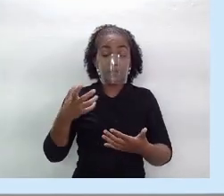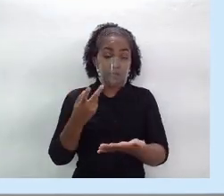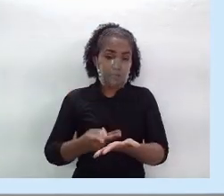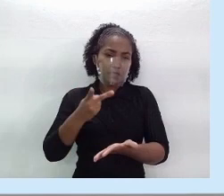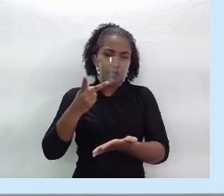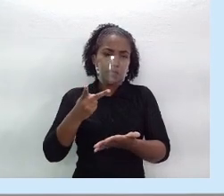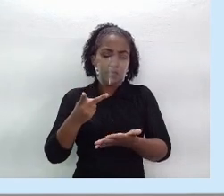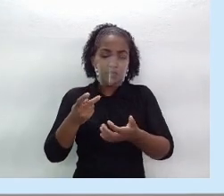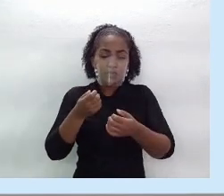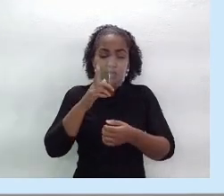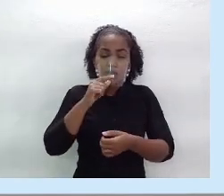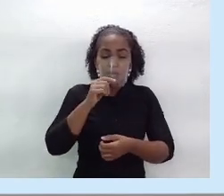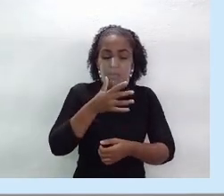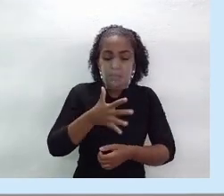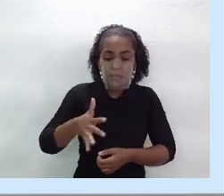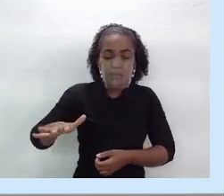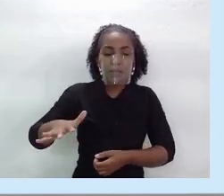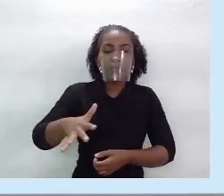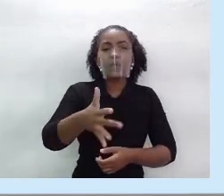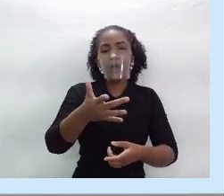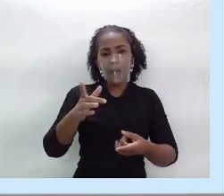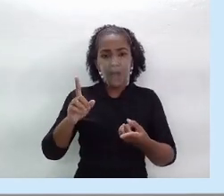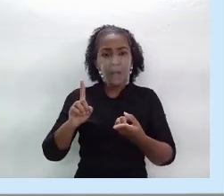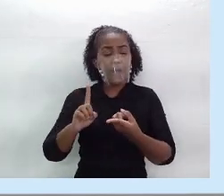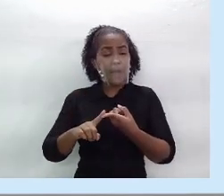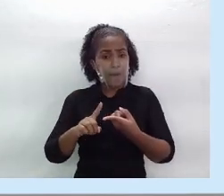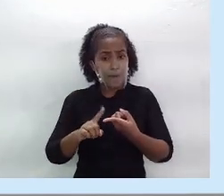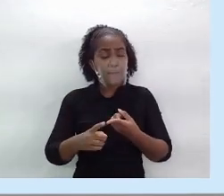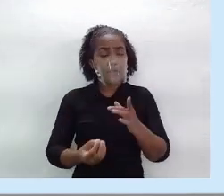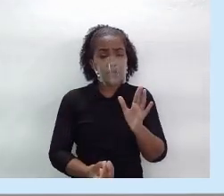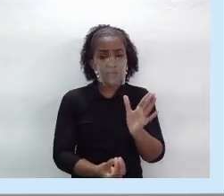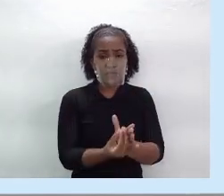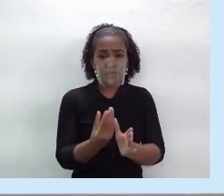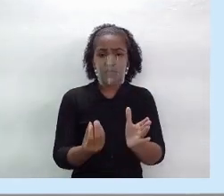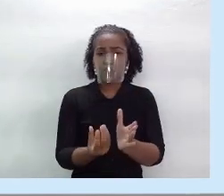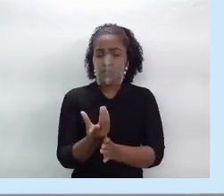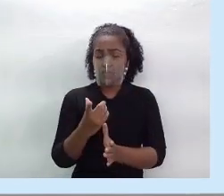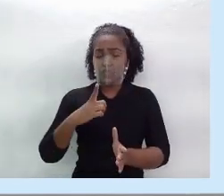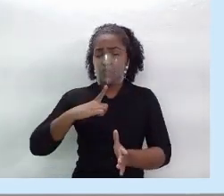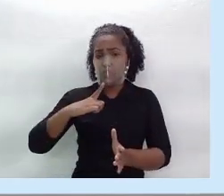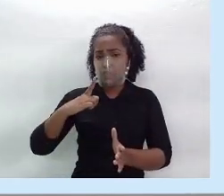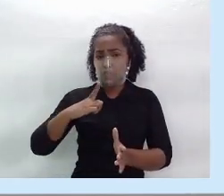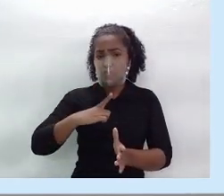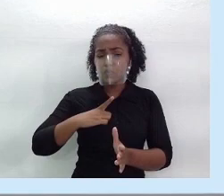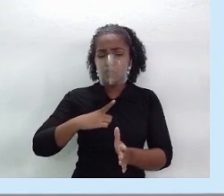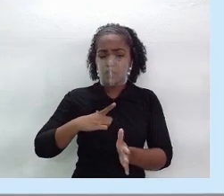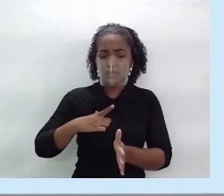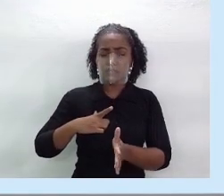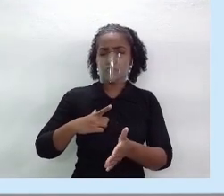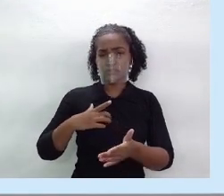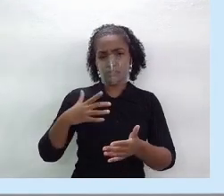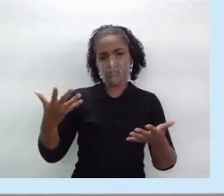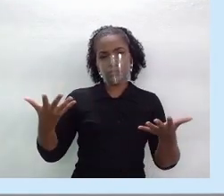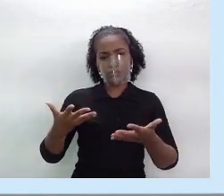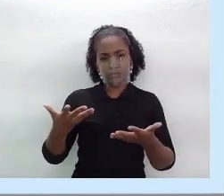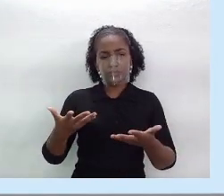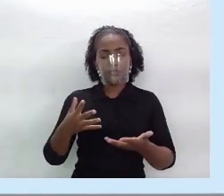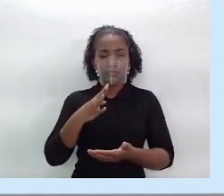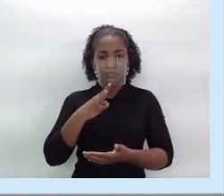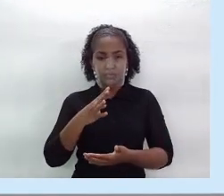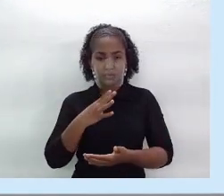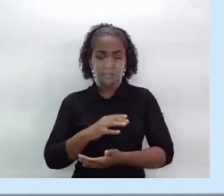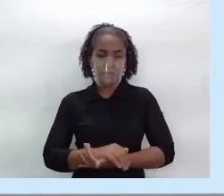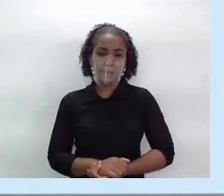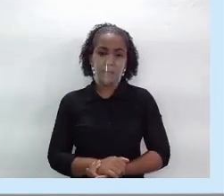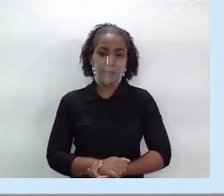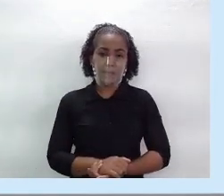aos oceanos e dando origem também à questão dos continentes que nós conhecemos hoje.